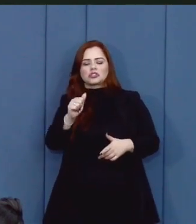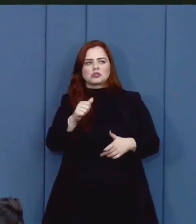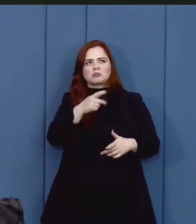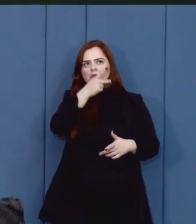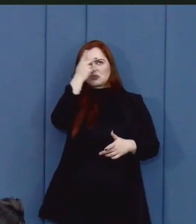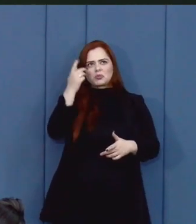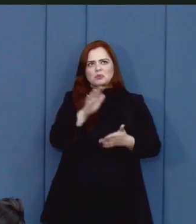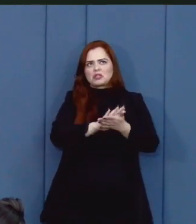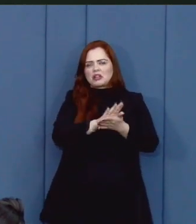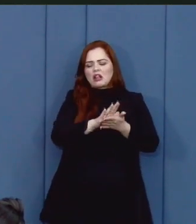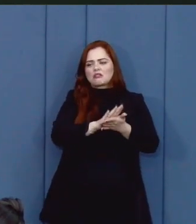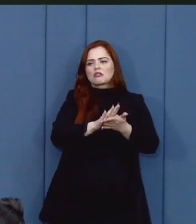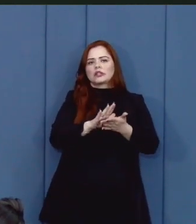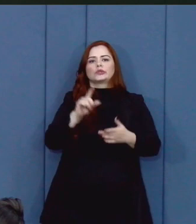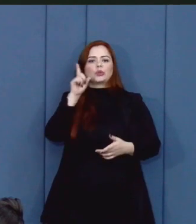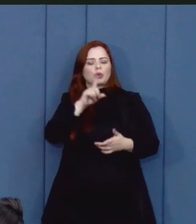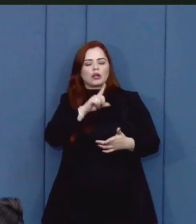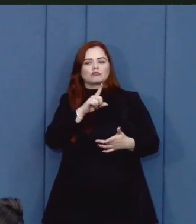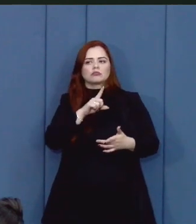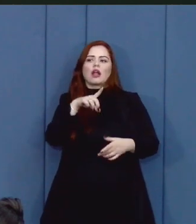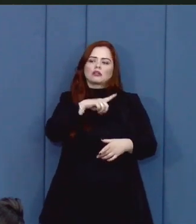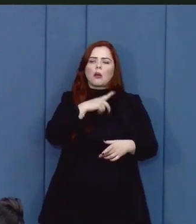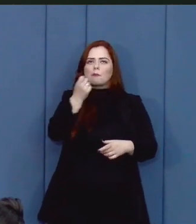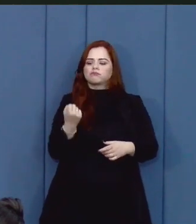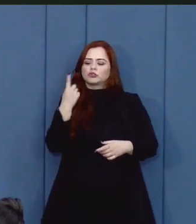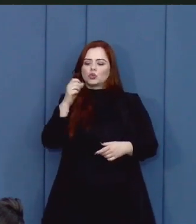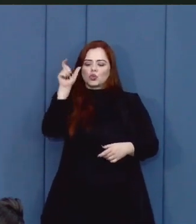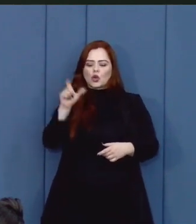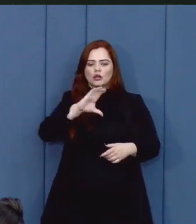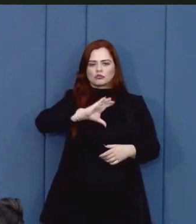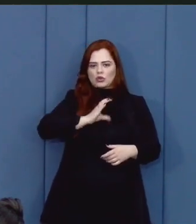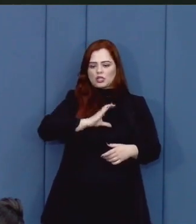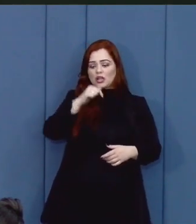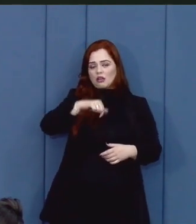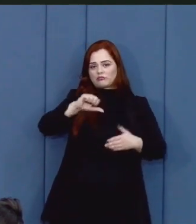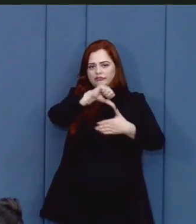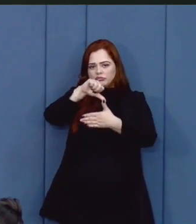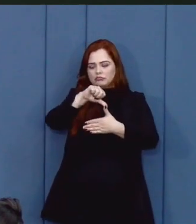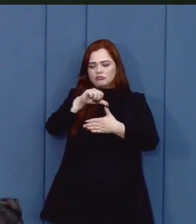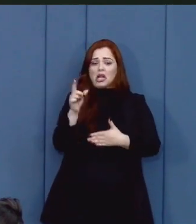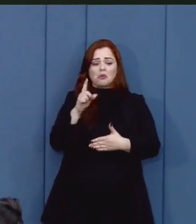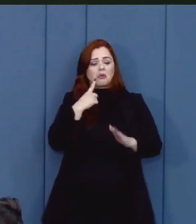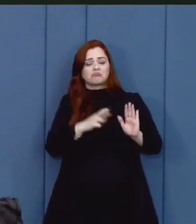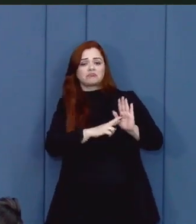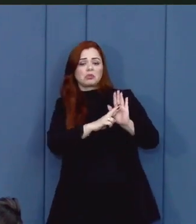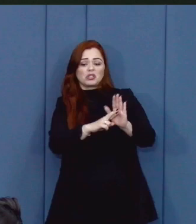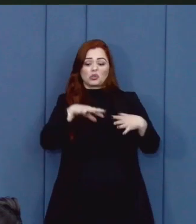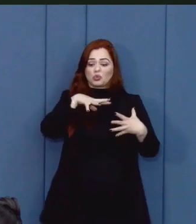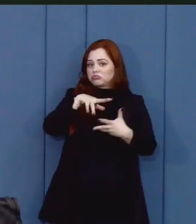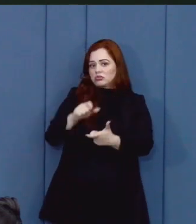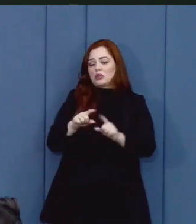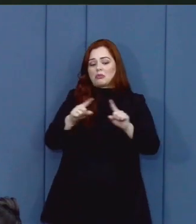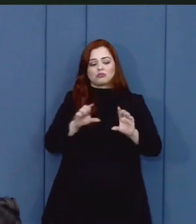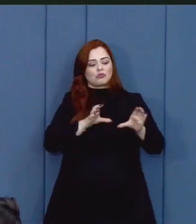também ninguém agora da América Latina. Tem gente do Canadá. E aí fica assim, bom, não é representativo do mundo